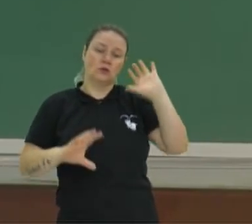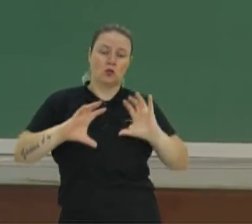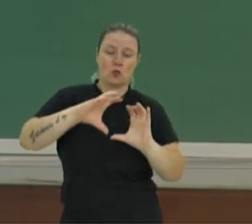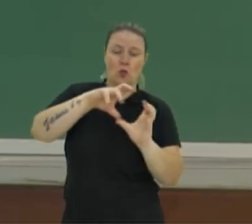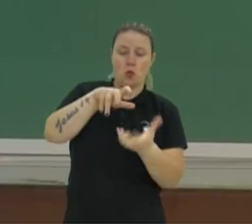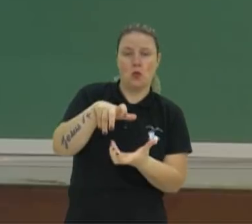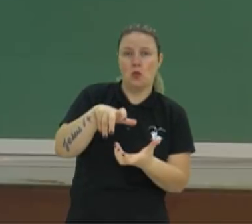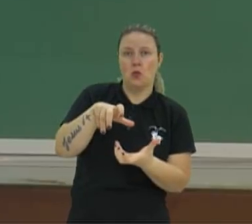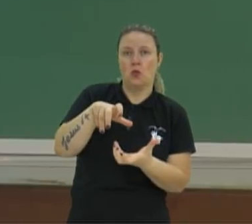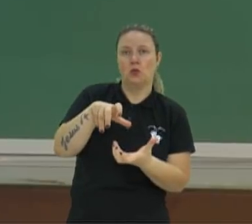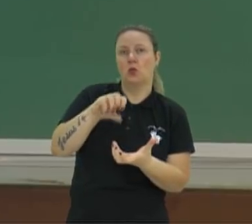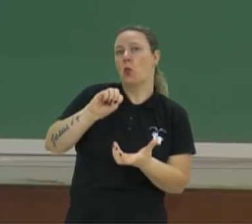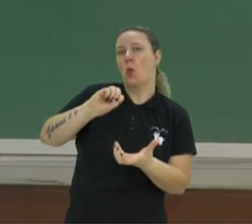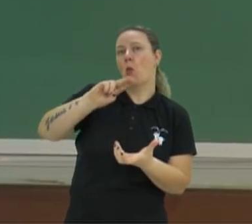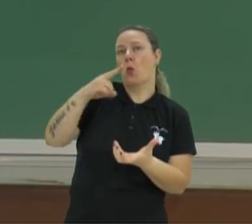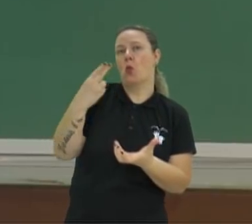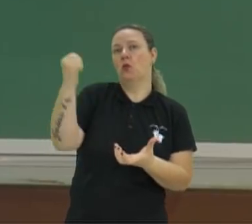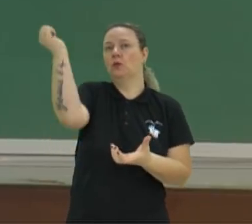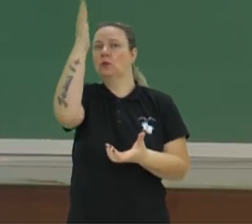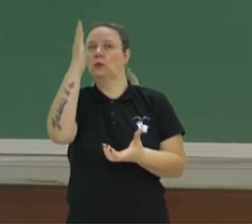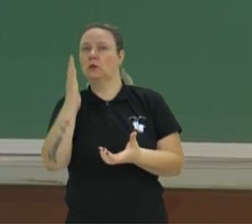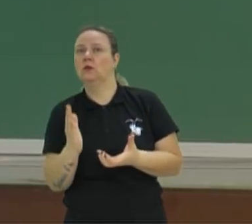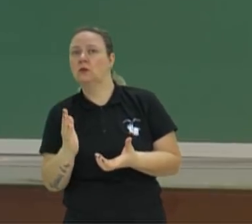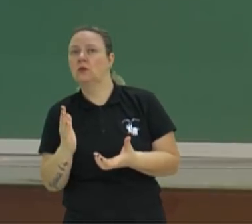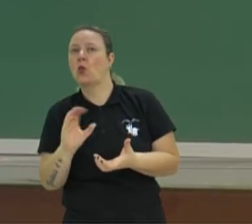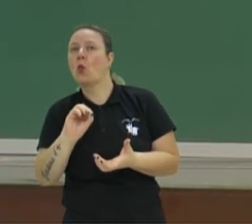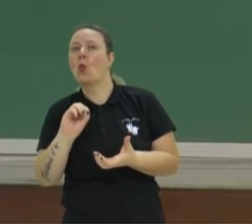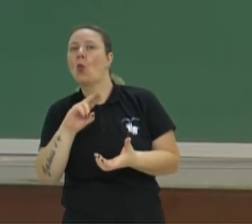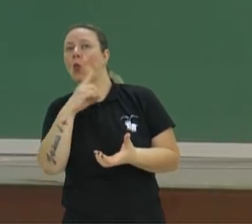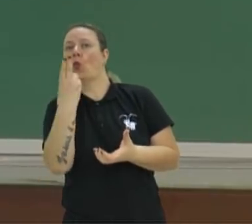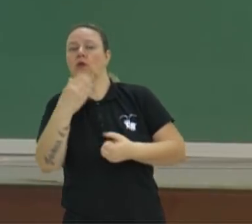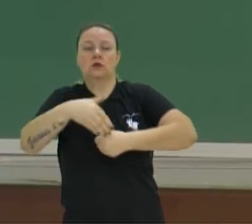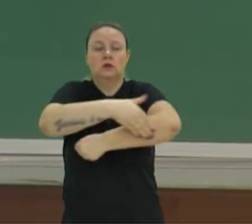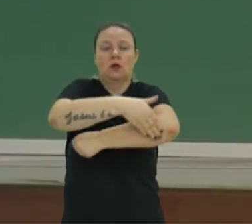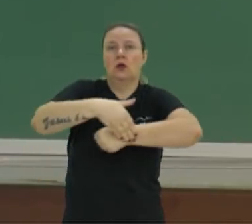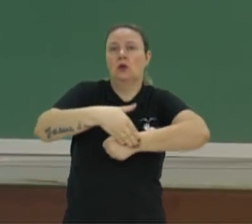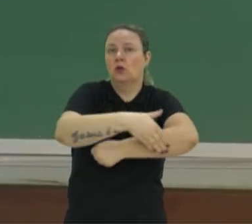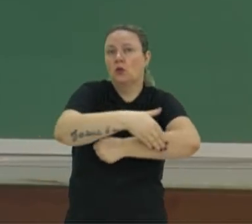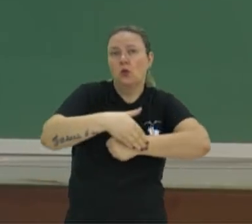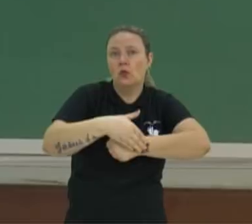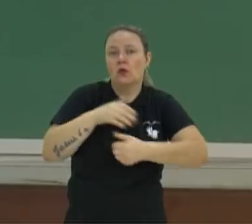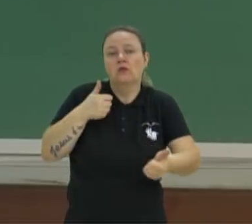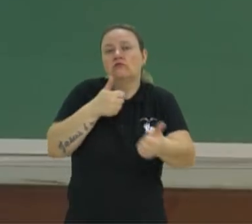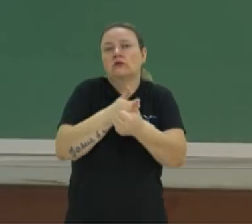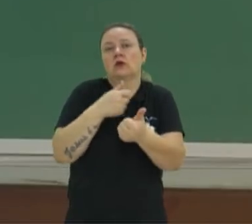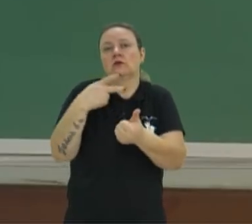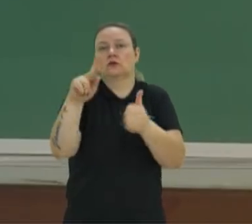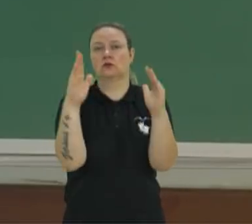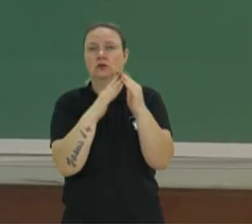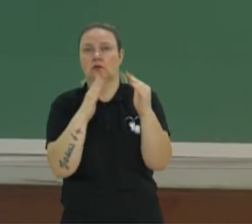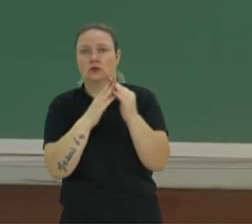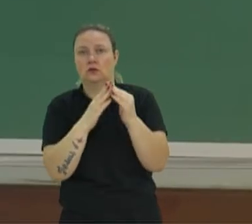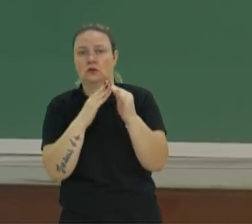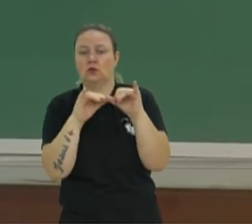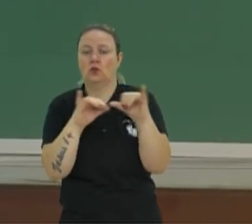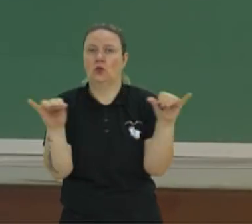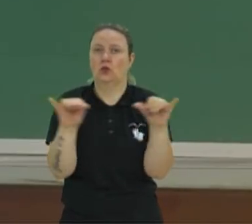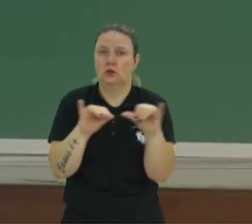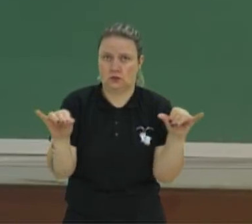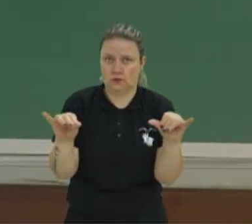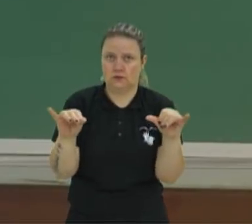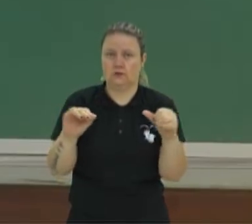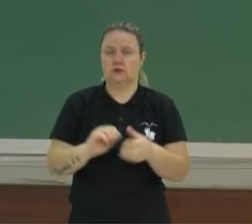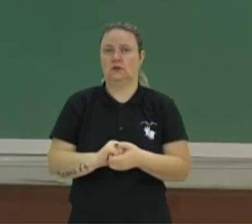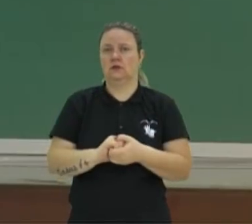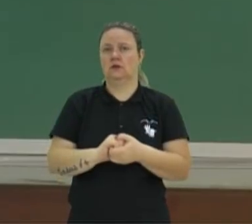no seu país, na sua vila, na sua rua, e foi noticiado. Você vai ver a notícia, os verbos estão, em sua maioria, no presente.